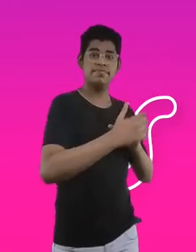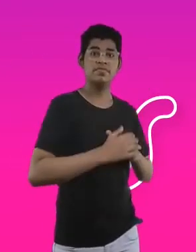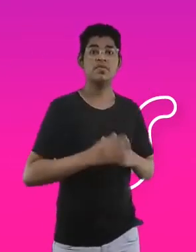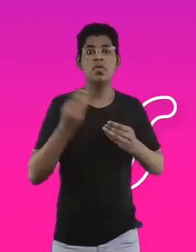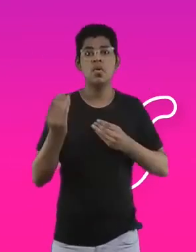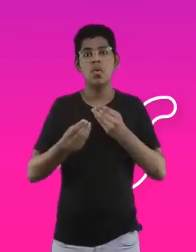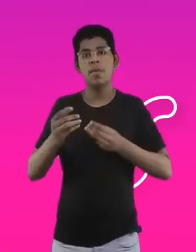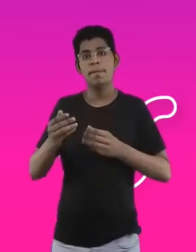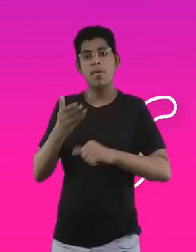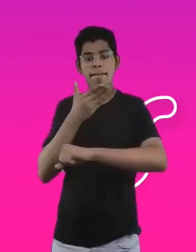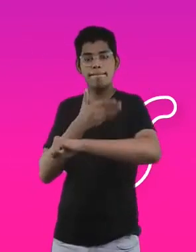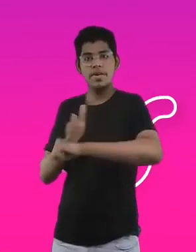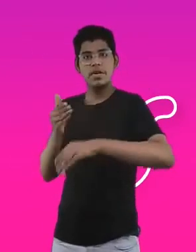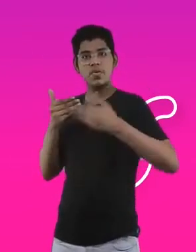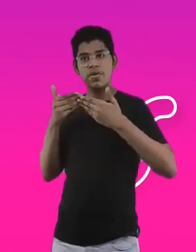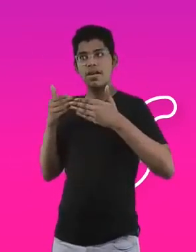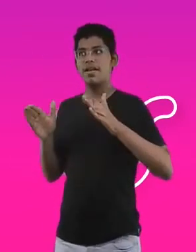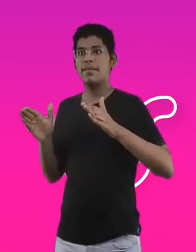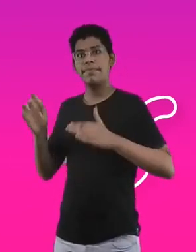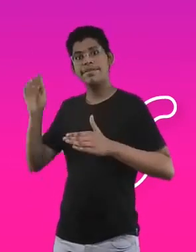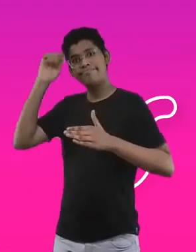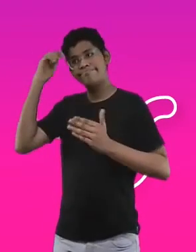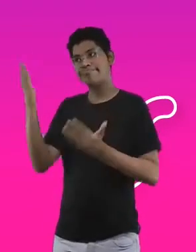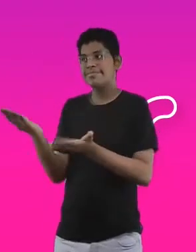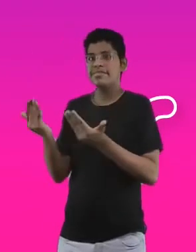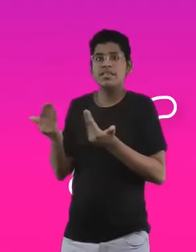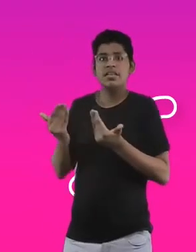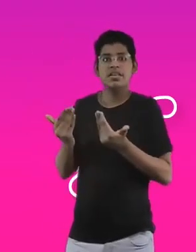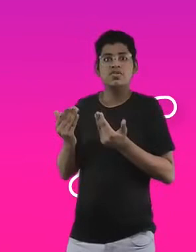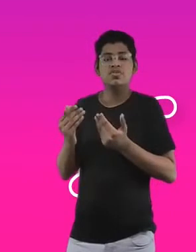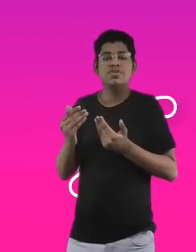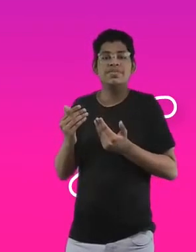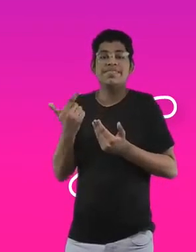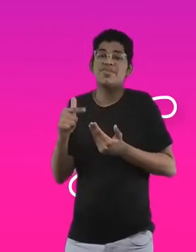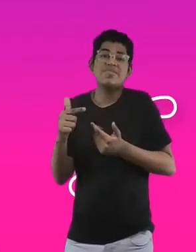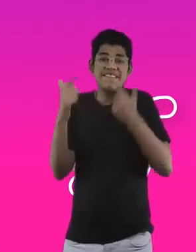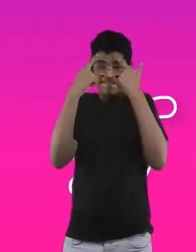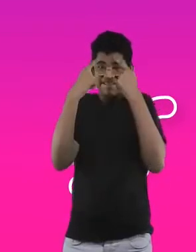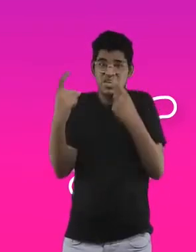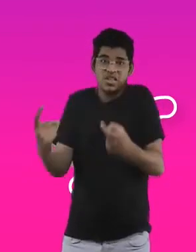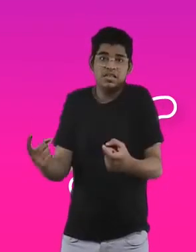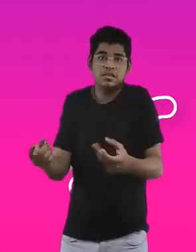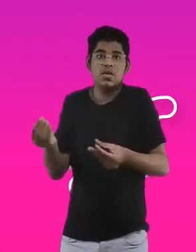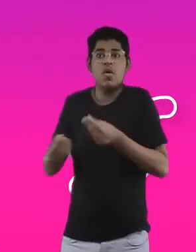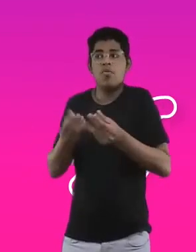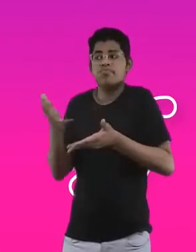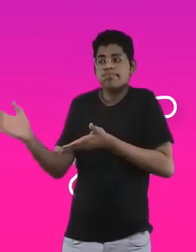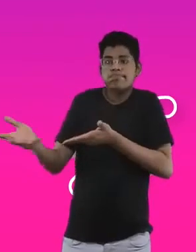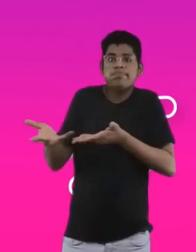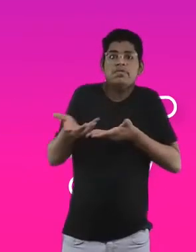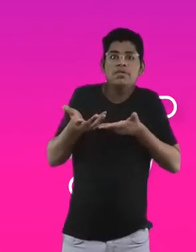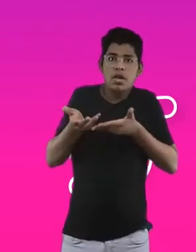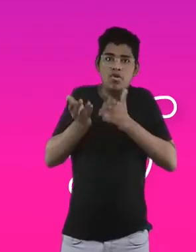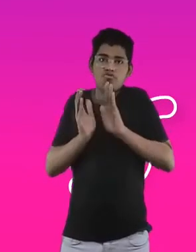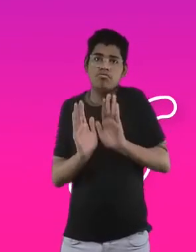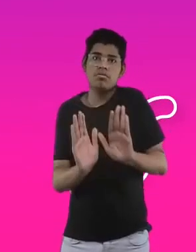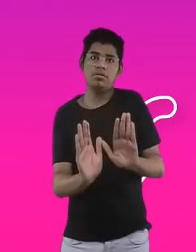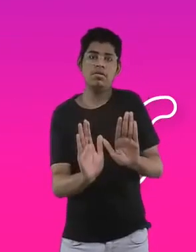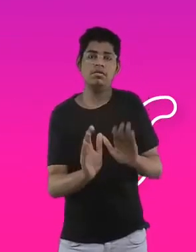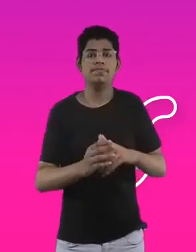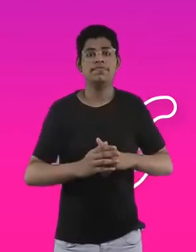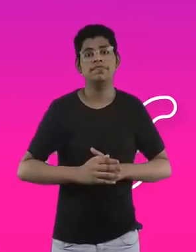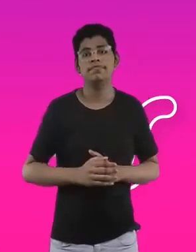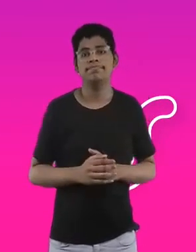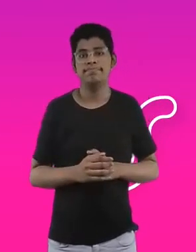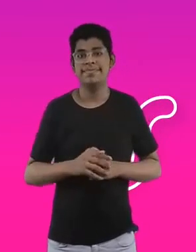espaços digitais sem expô-los à violência das redes? E aí o meu questionamento é: será que os brancos é que têm que